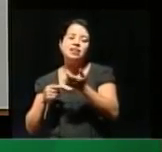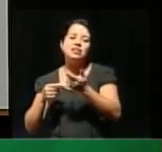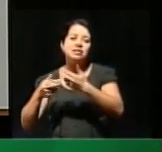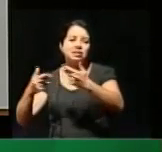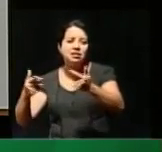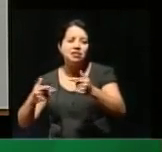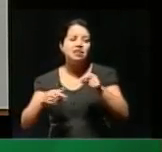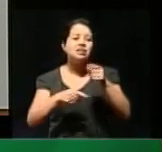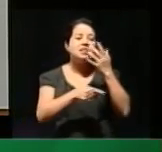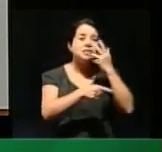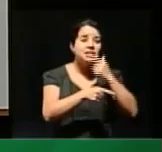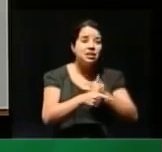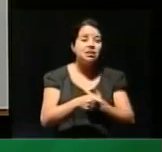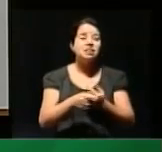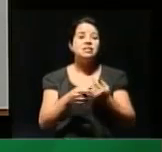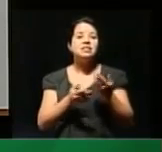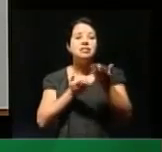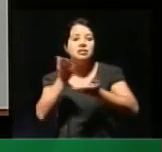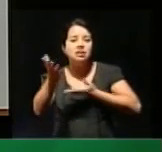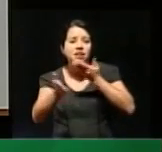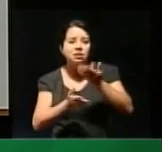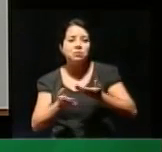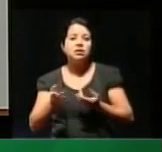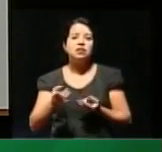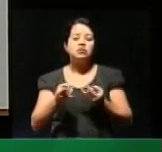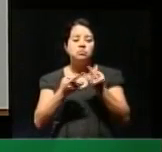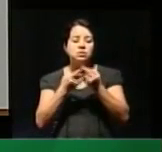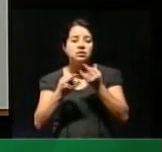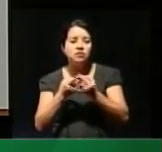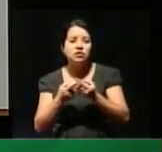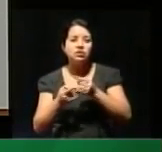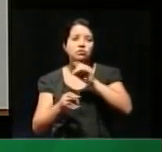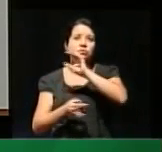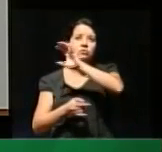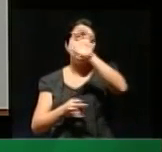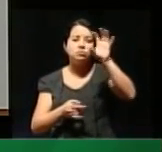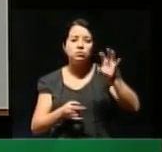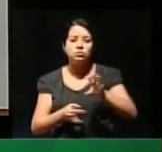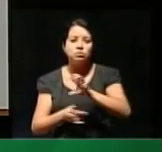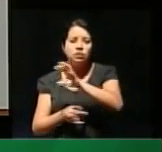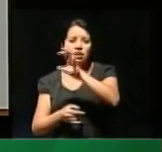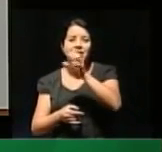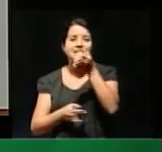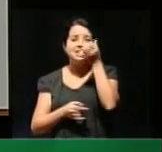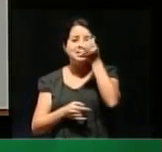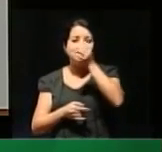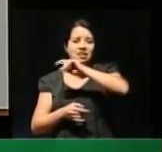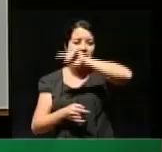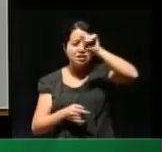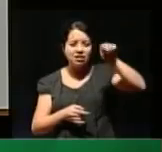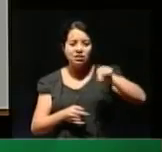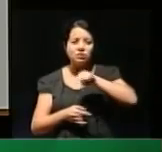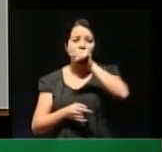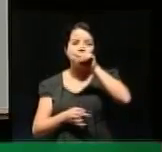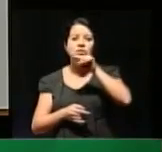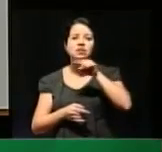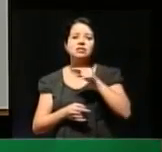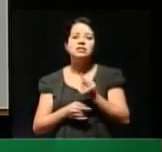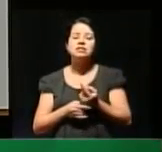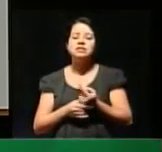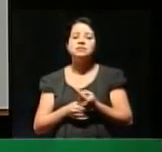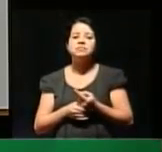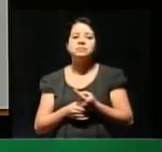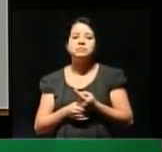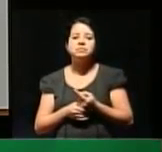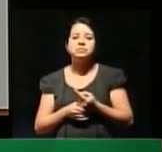comportamento, preservativo, tratamento, e a circuncisão masculina. Essas 6 coisas, circuncisão masculina não aplica para